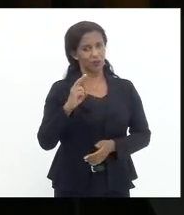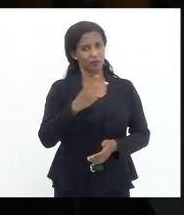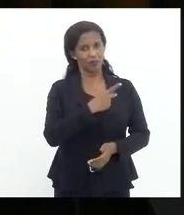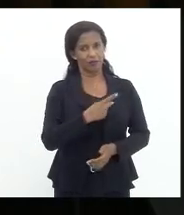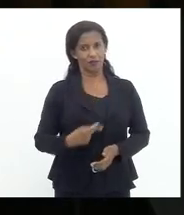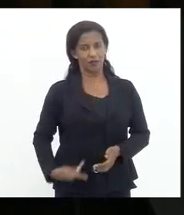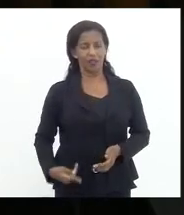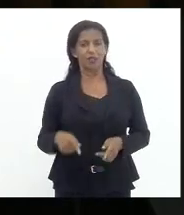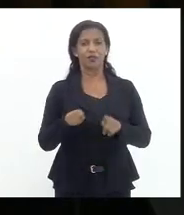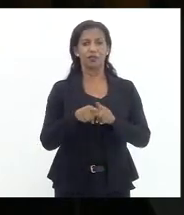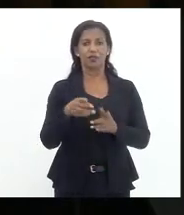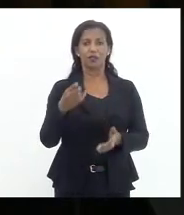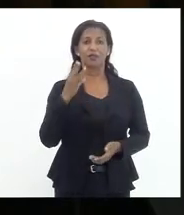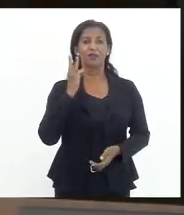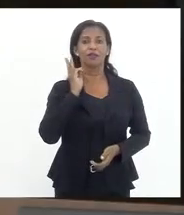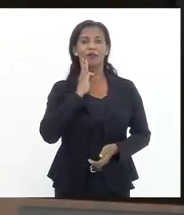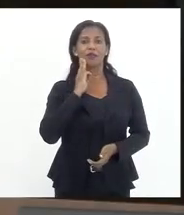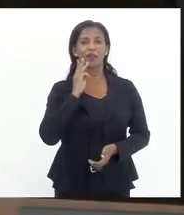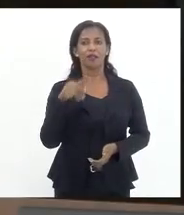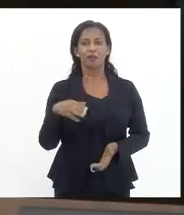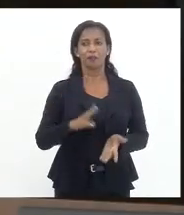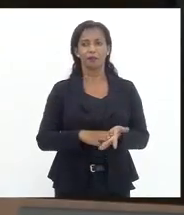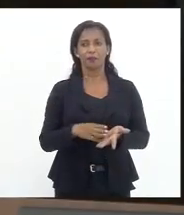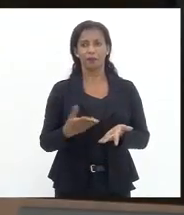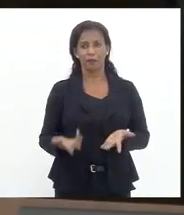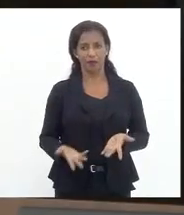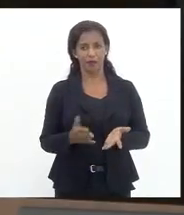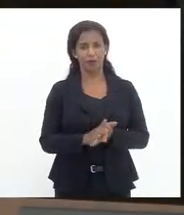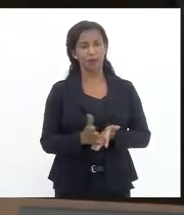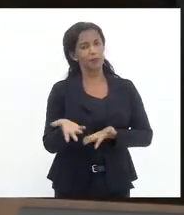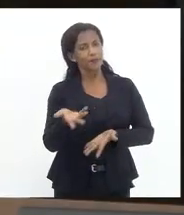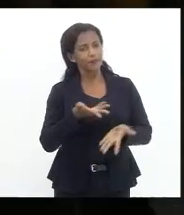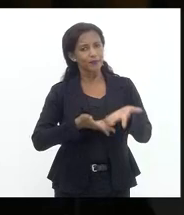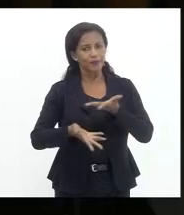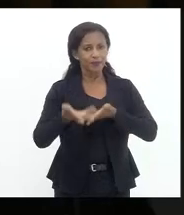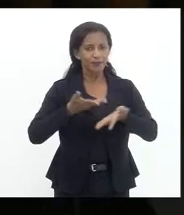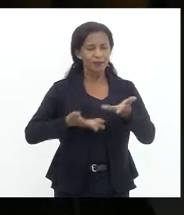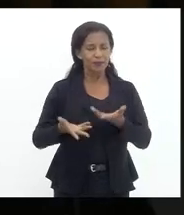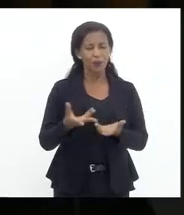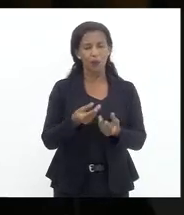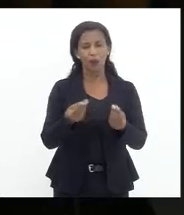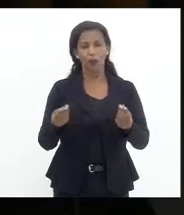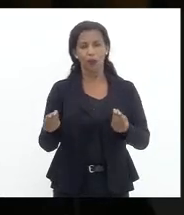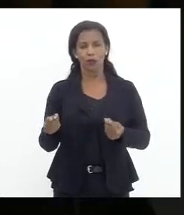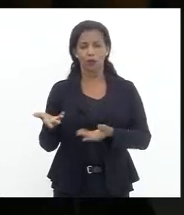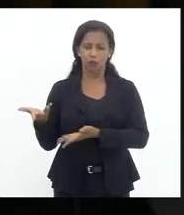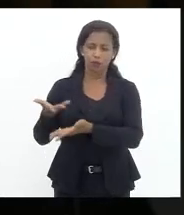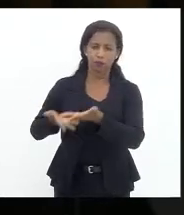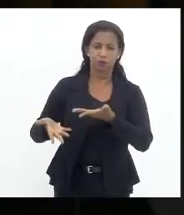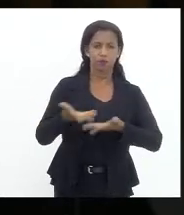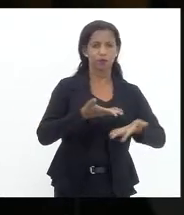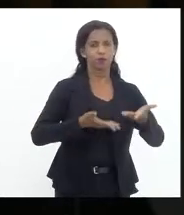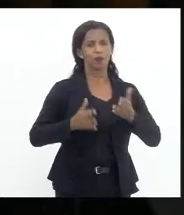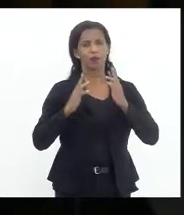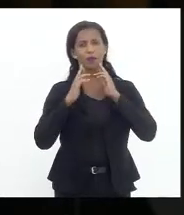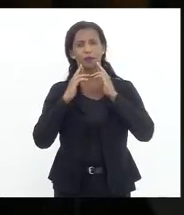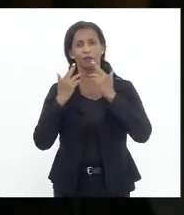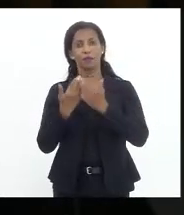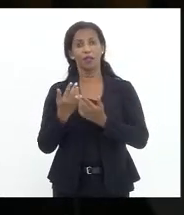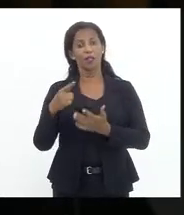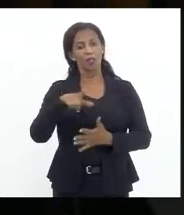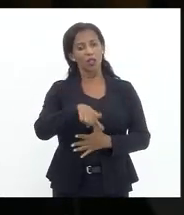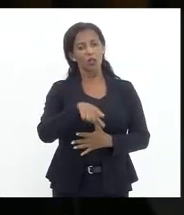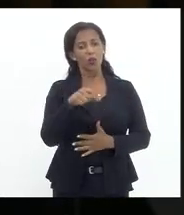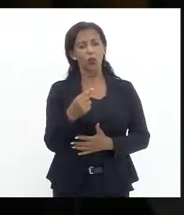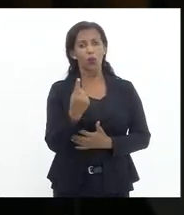deputado Valdec é membro e que participa muito ativamente de todas as reuniões, e uma delas foi